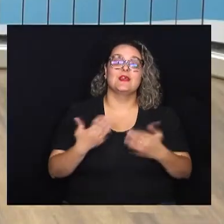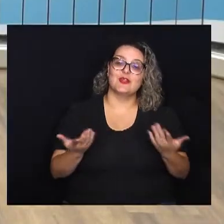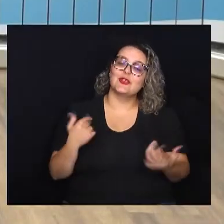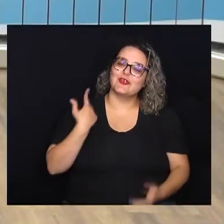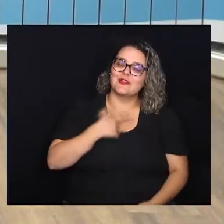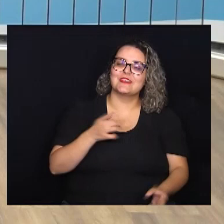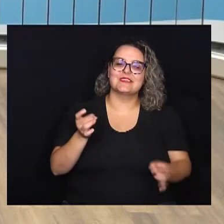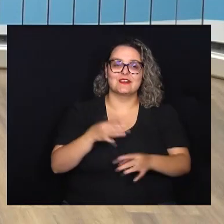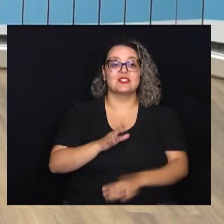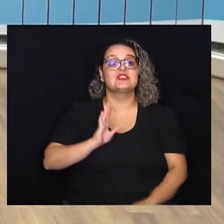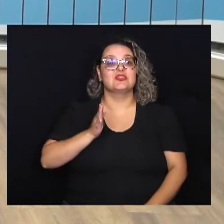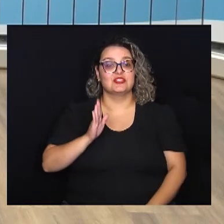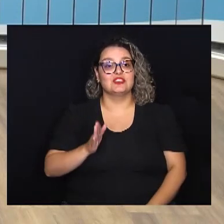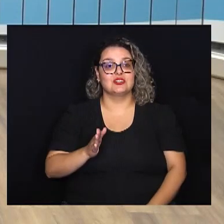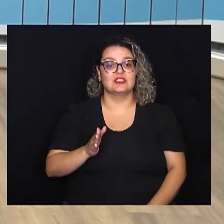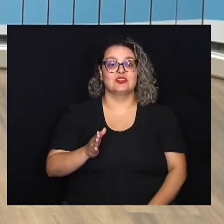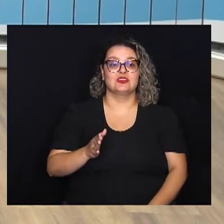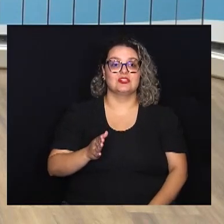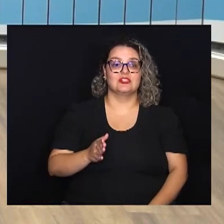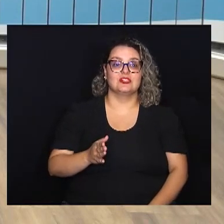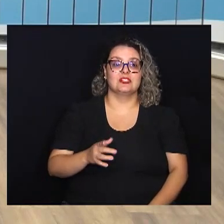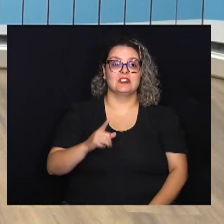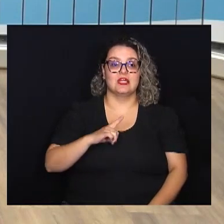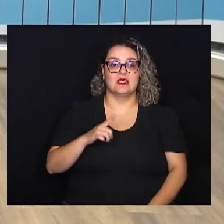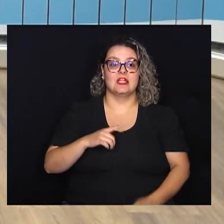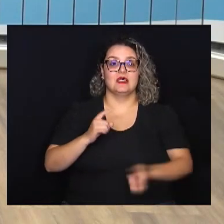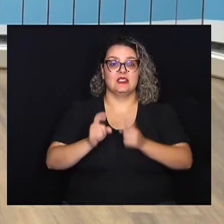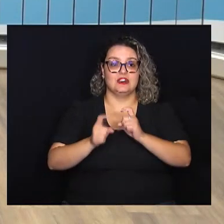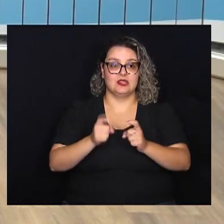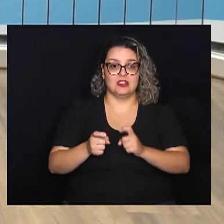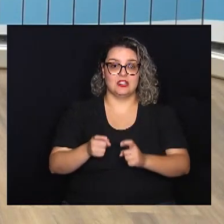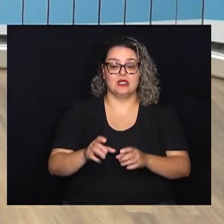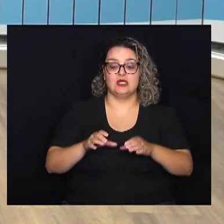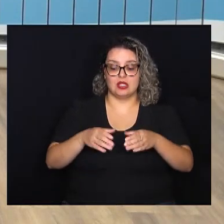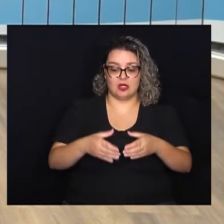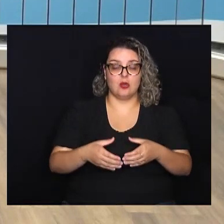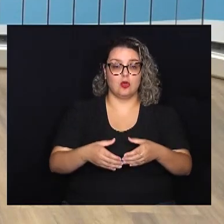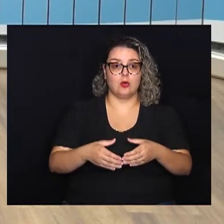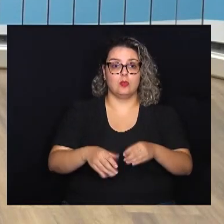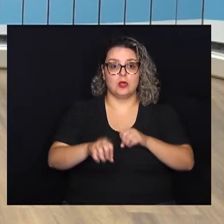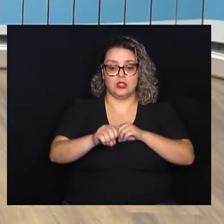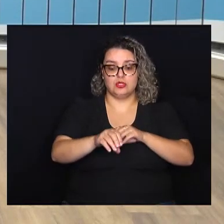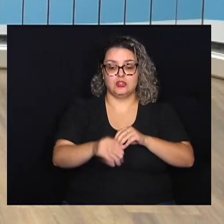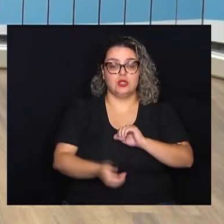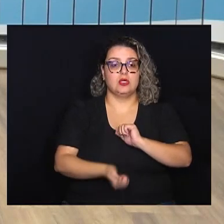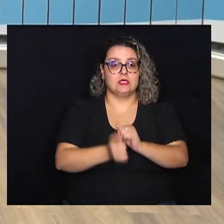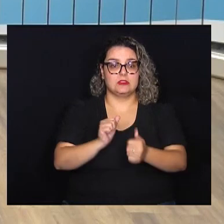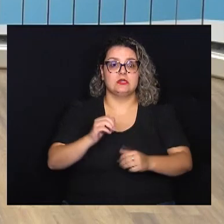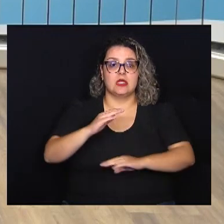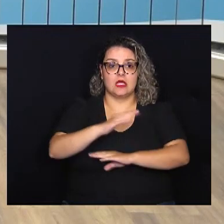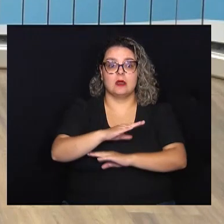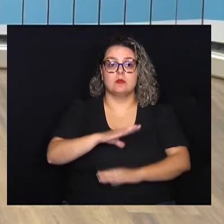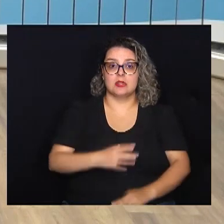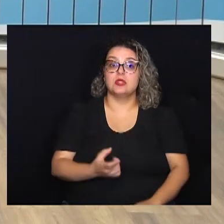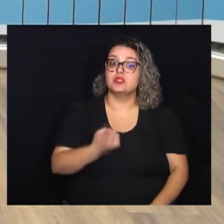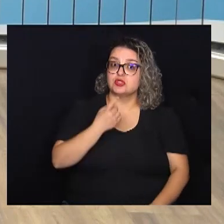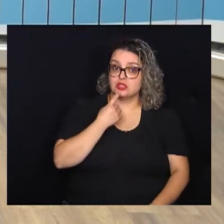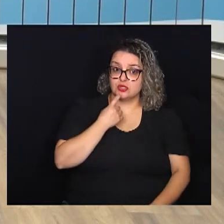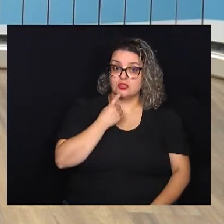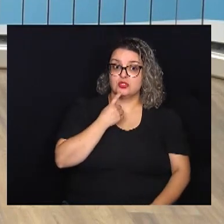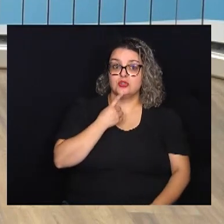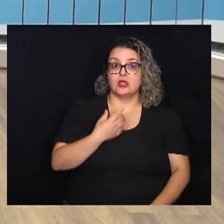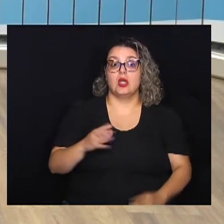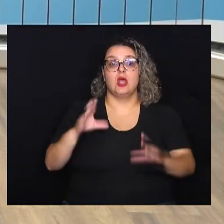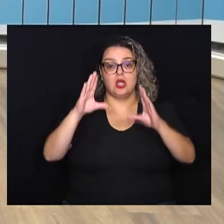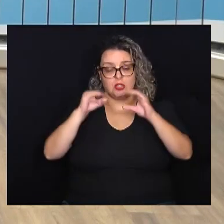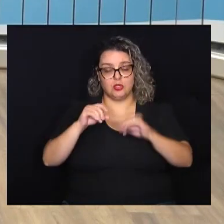por aqui porque daqui a pouquinho a gente tem aí a reunião da comissão de educação esporte da Câmara Municipal de Campinas à